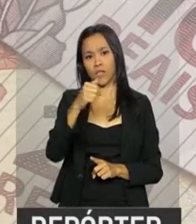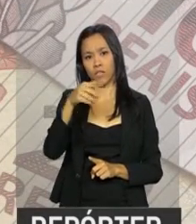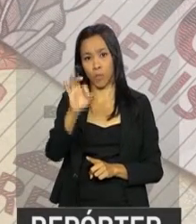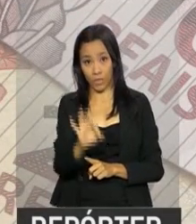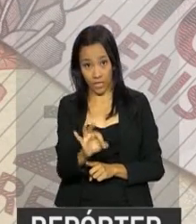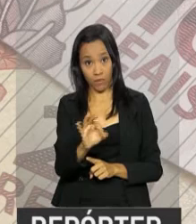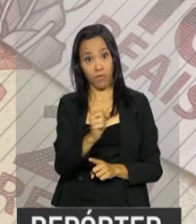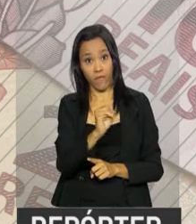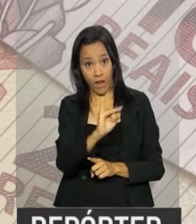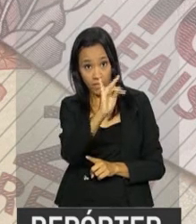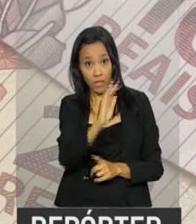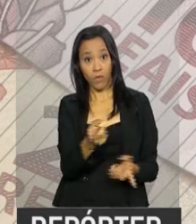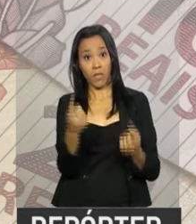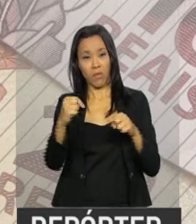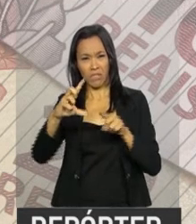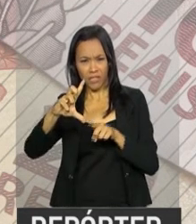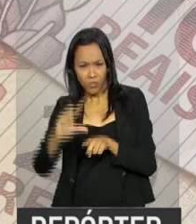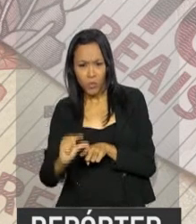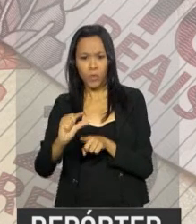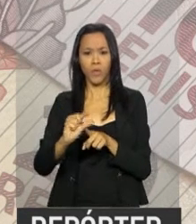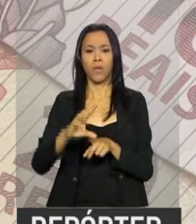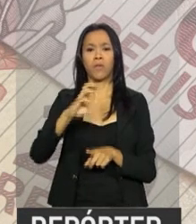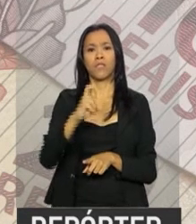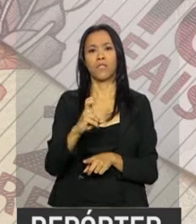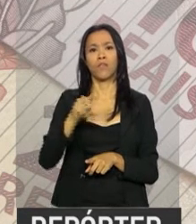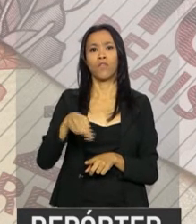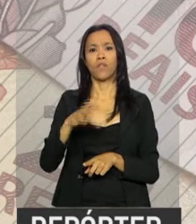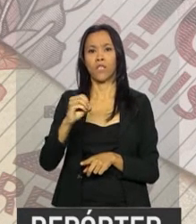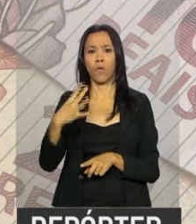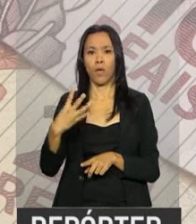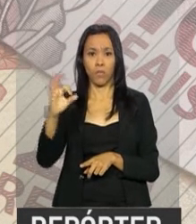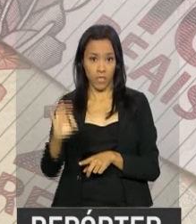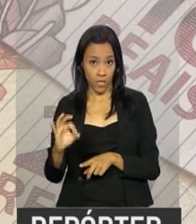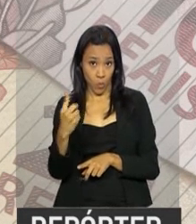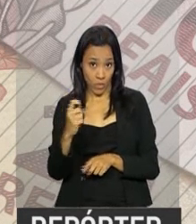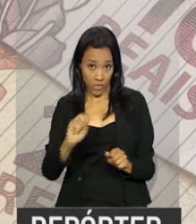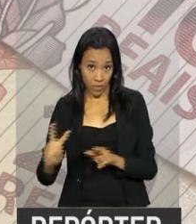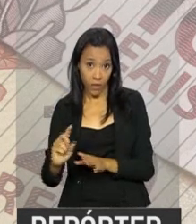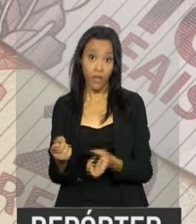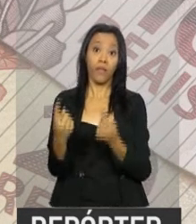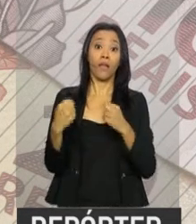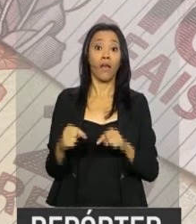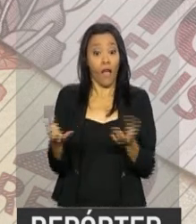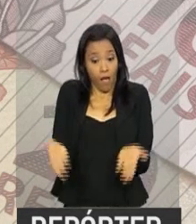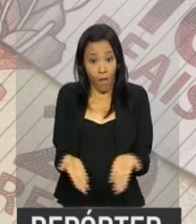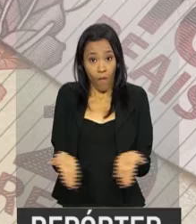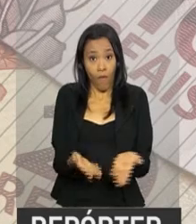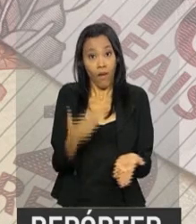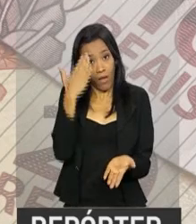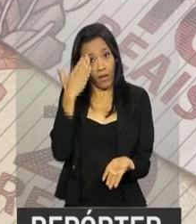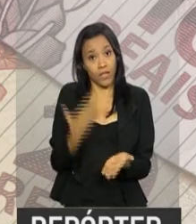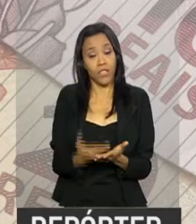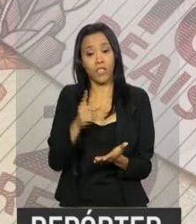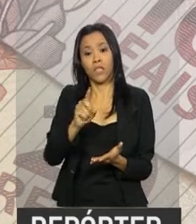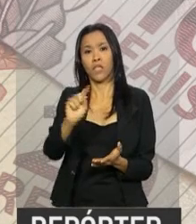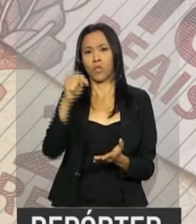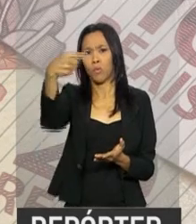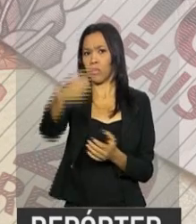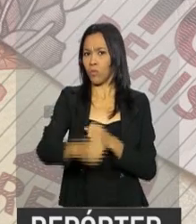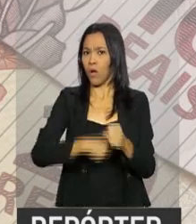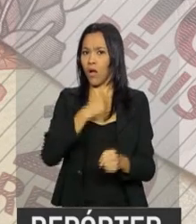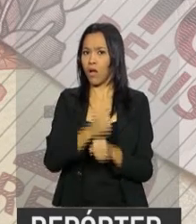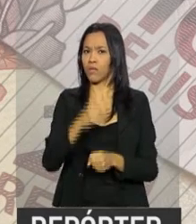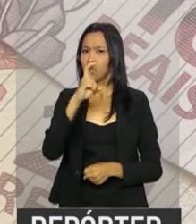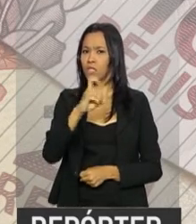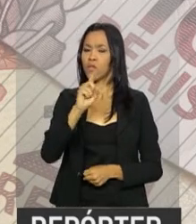5,07% para a inflação, depois caiu para 5,04% há 1 semana e agora os analistas acreditam que a inflação no ano que vem fique